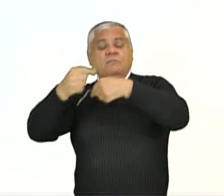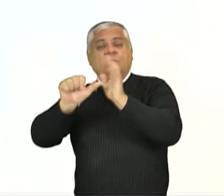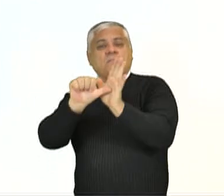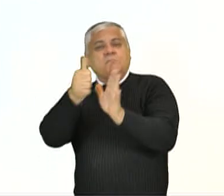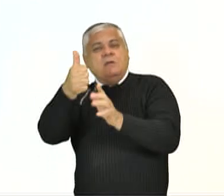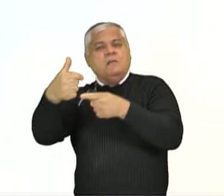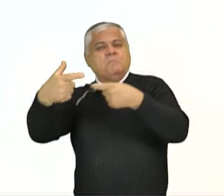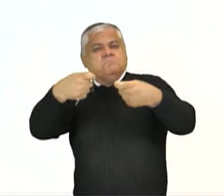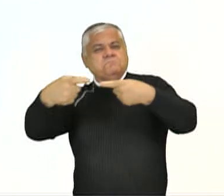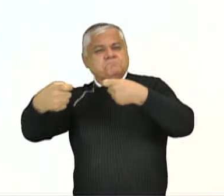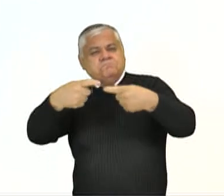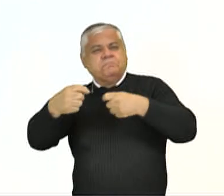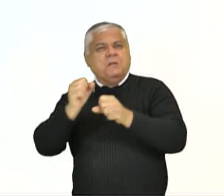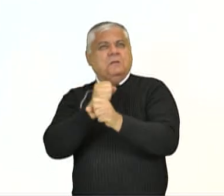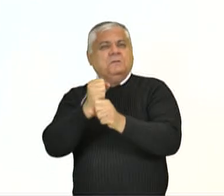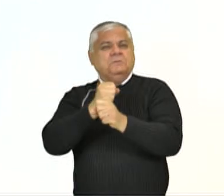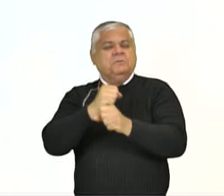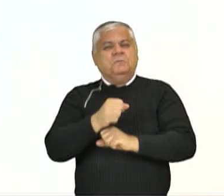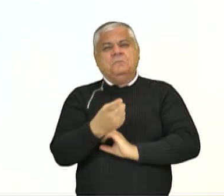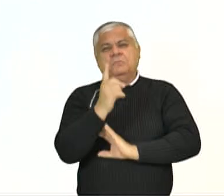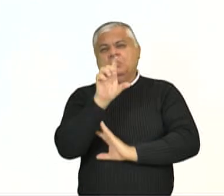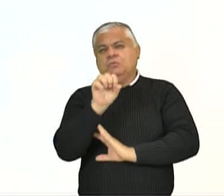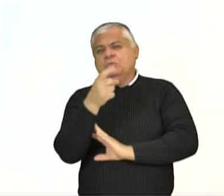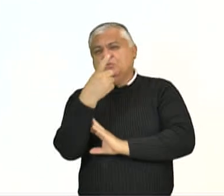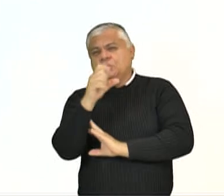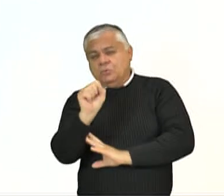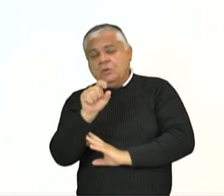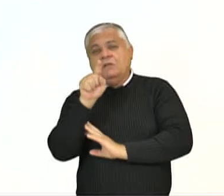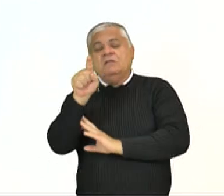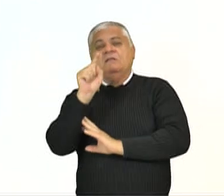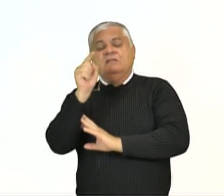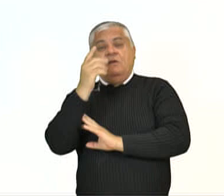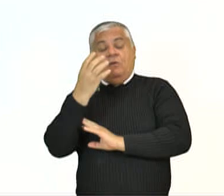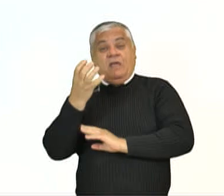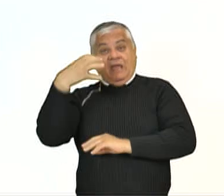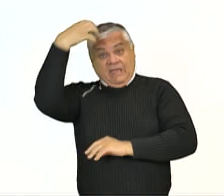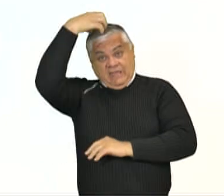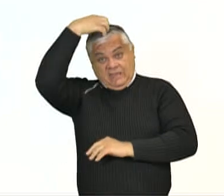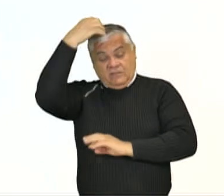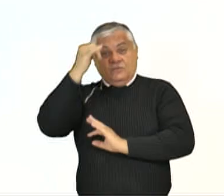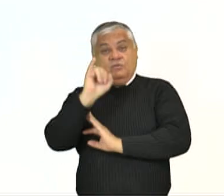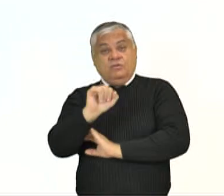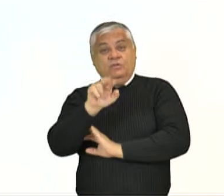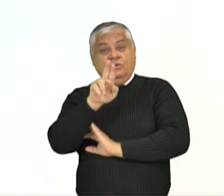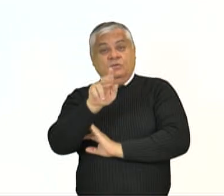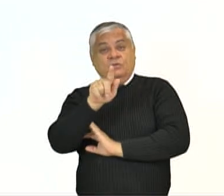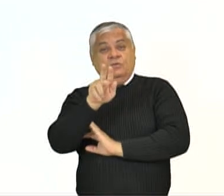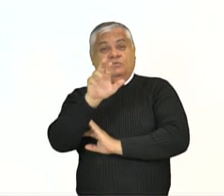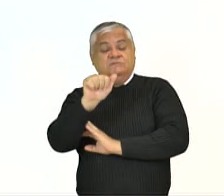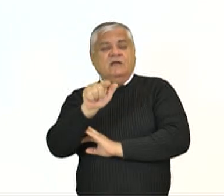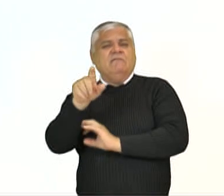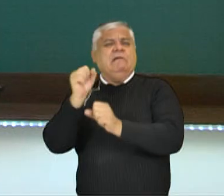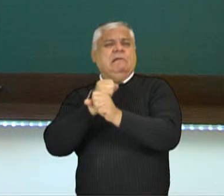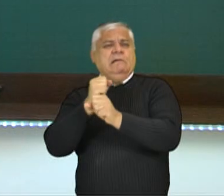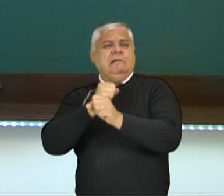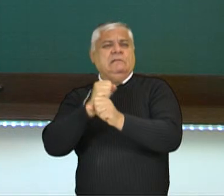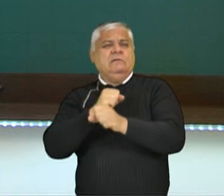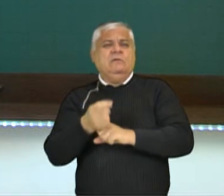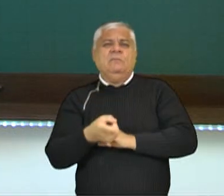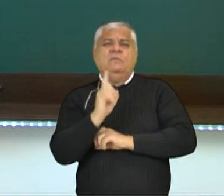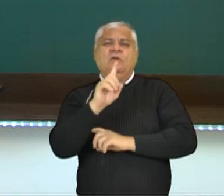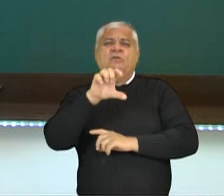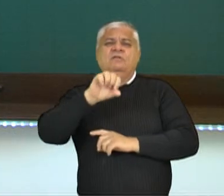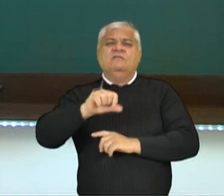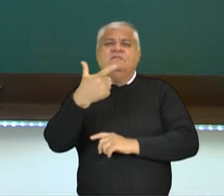pós-Primeira Guerra, em 1918, e passou a chamar-se Reino da Iugoslávia em 1929. Tem que perceber aqui no mapa